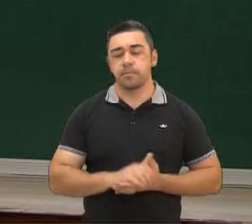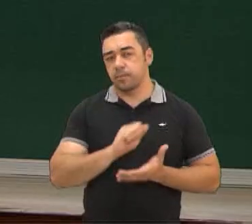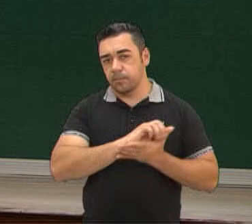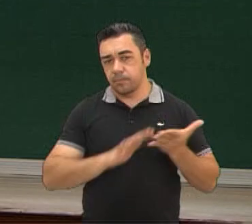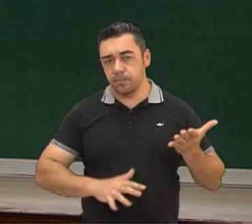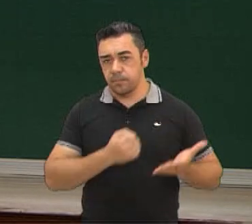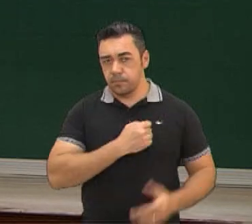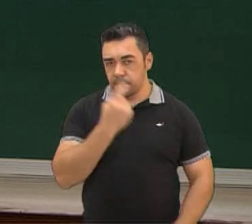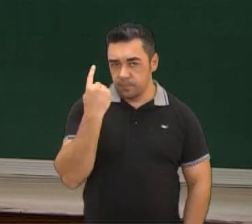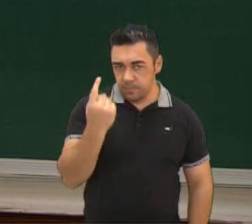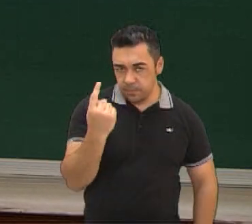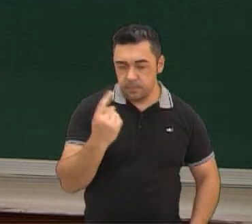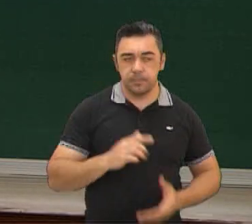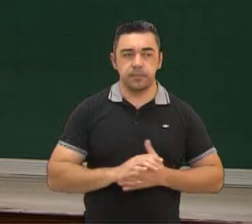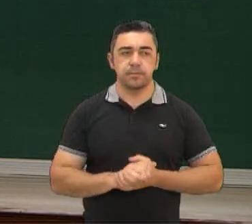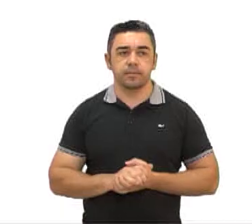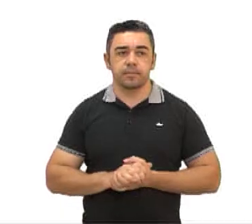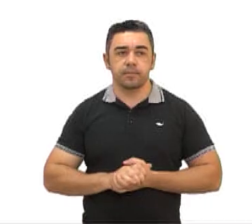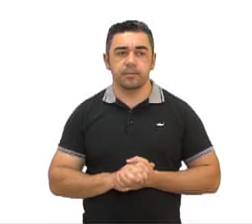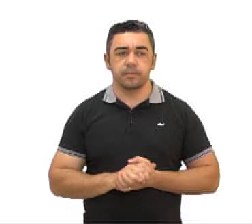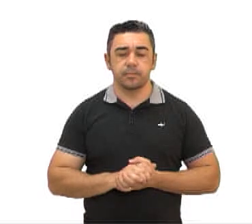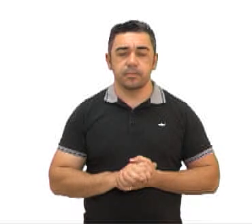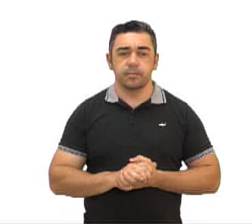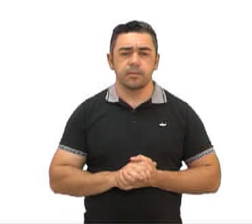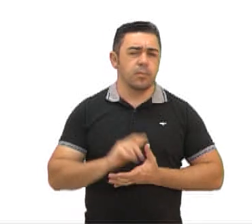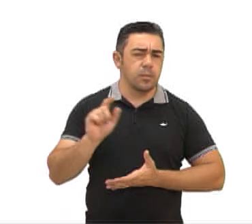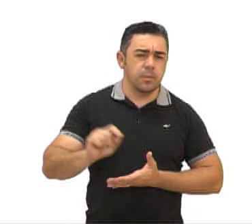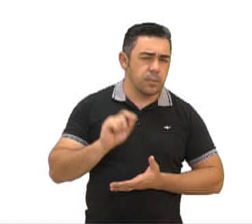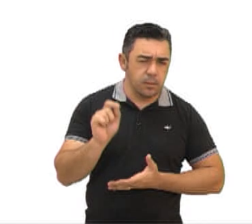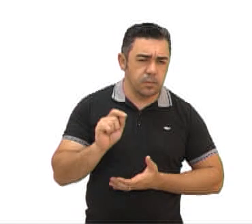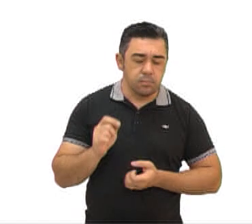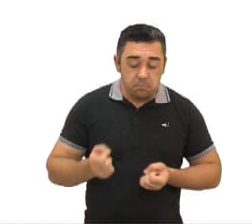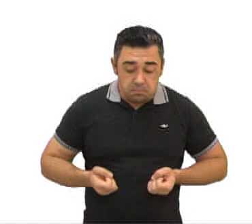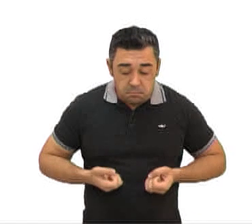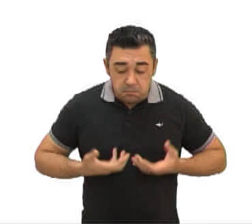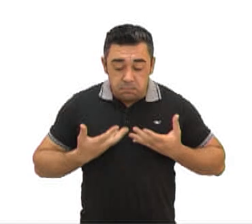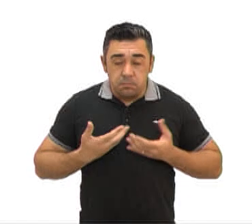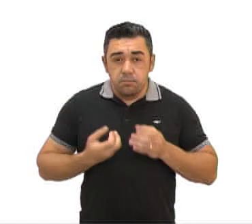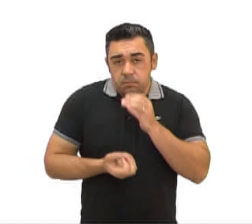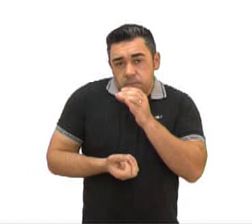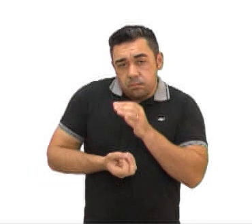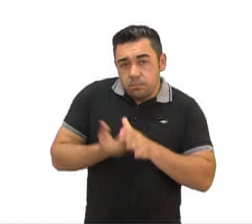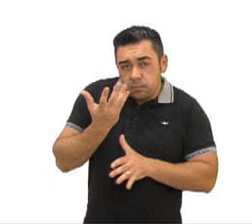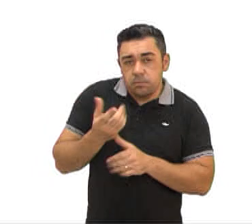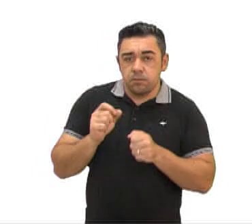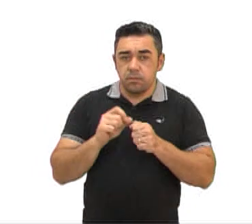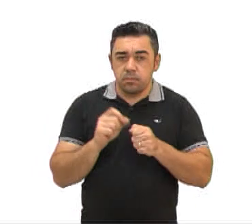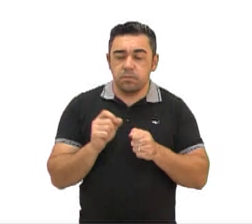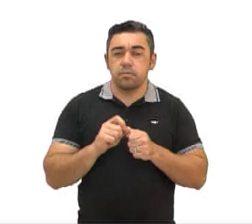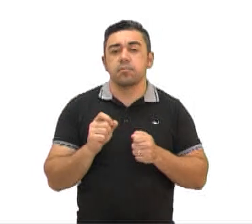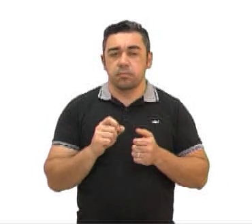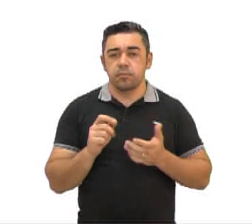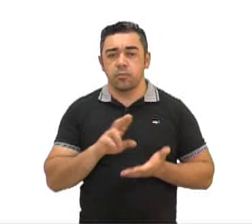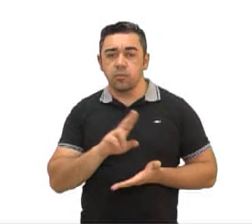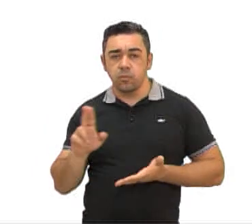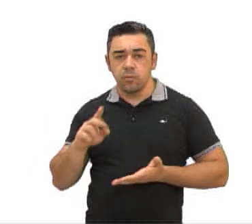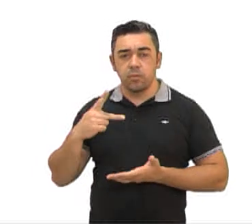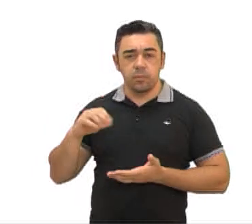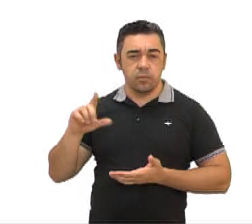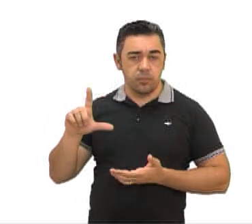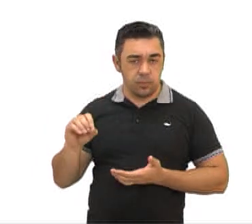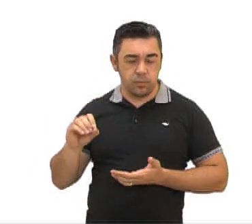Vamos para o nosso primeiro exercício de hoje, então. O que inspirou a criação do polo aquático? Né? Da